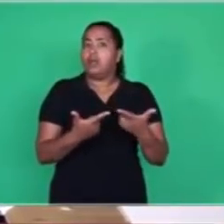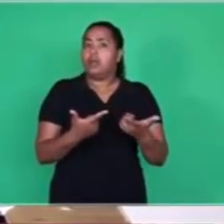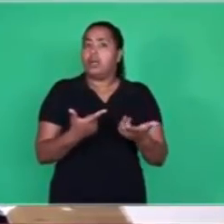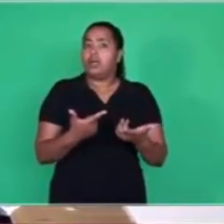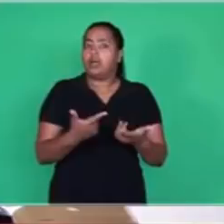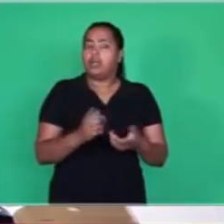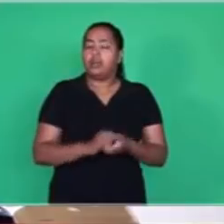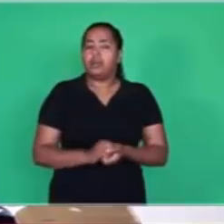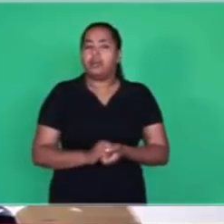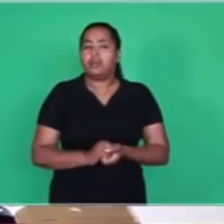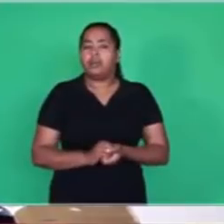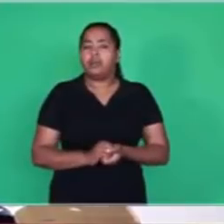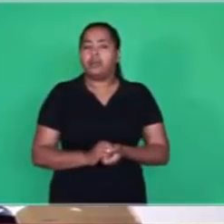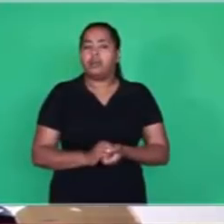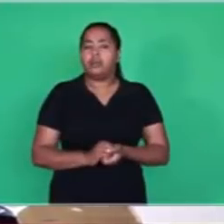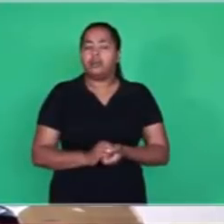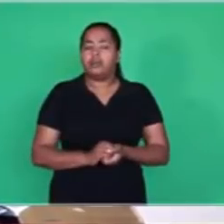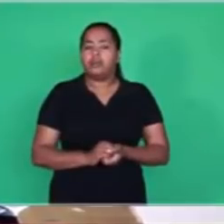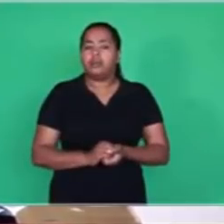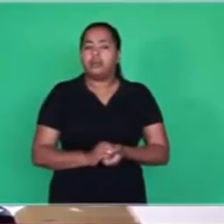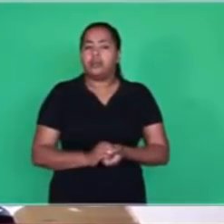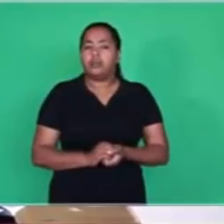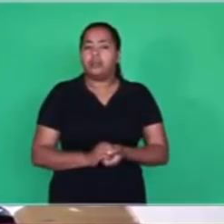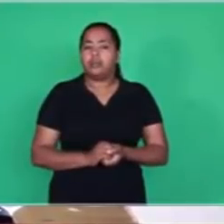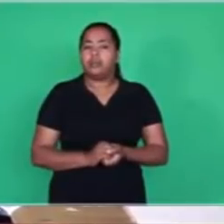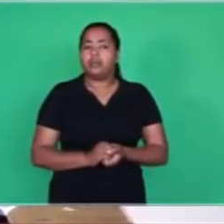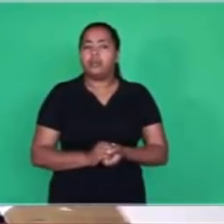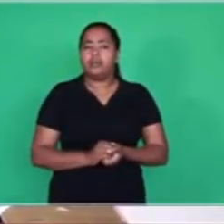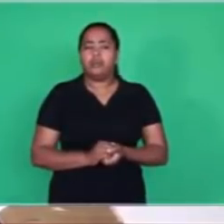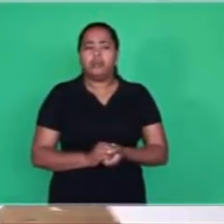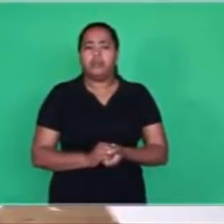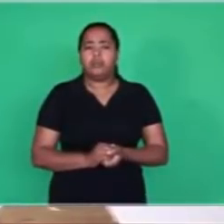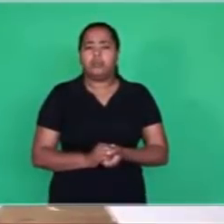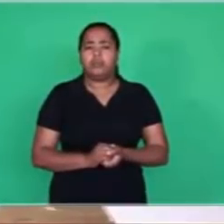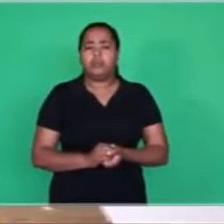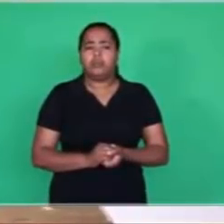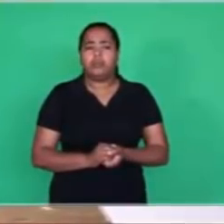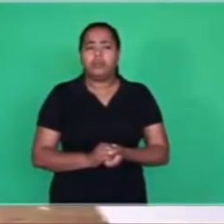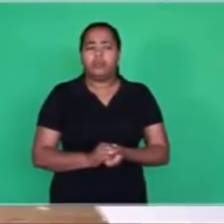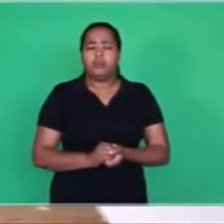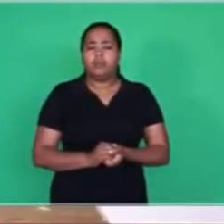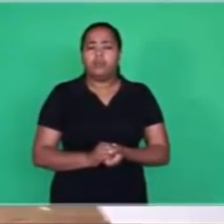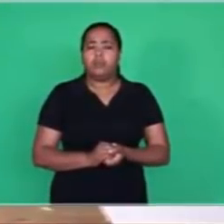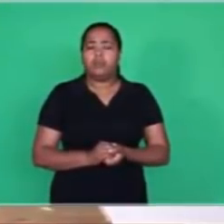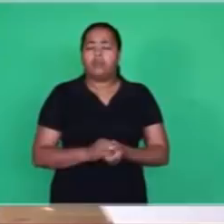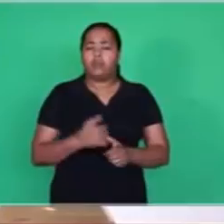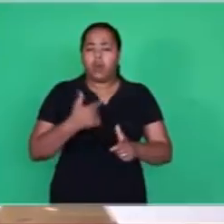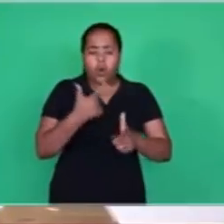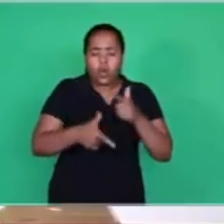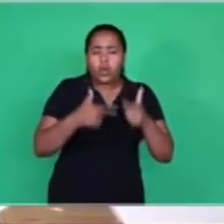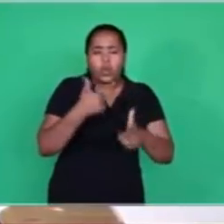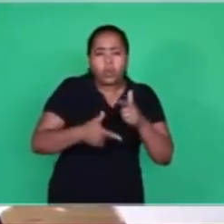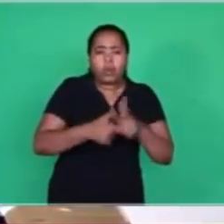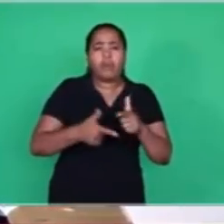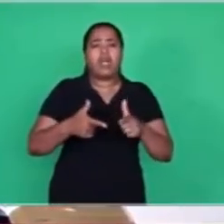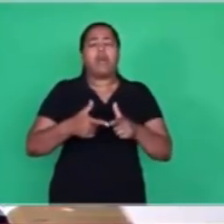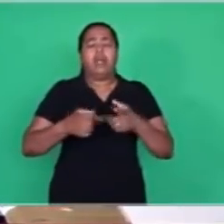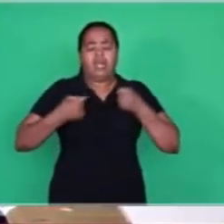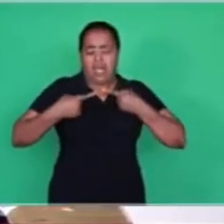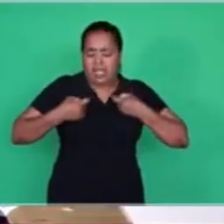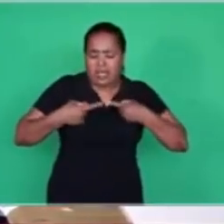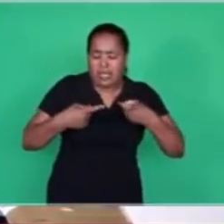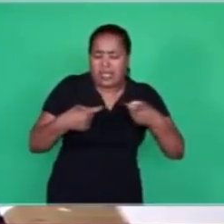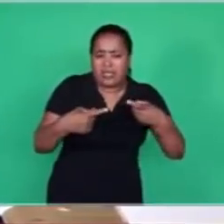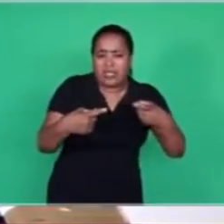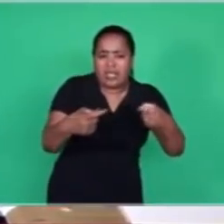por causa de quê? Por causa do problema do desintegrador atômico, por causa de... Porque todo mundo tem a guerra atômica toda pronta, de um lado e